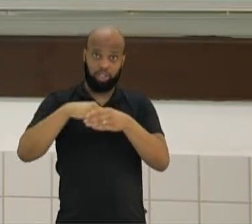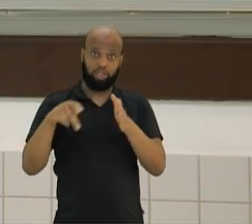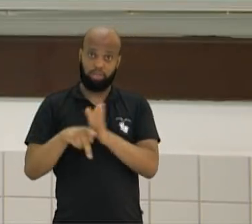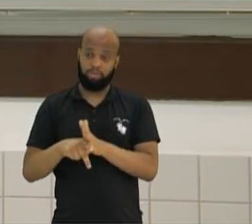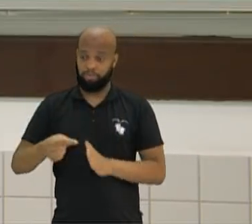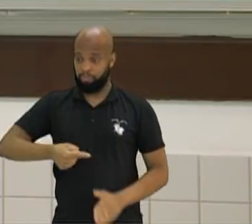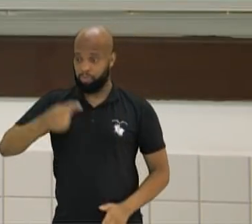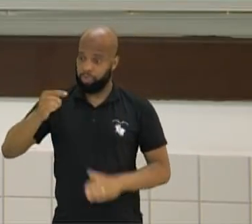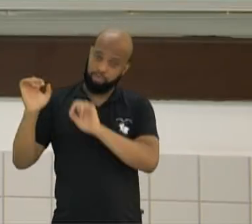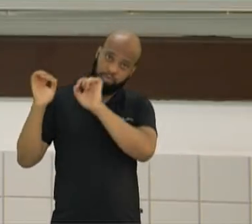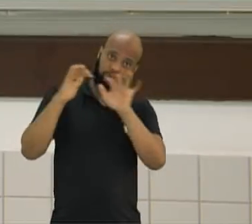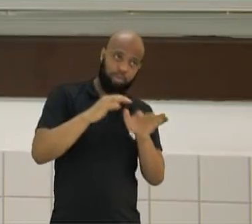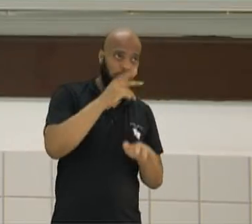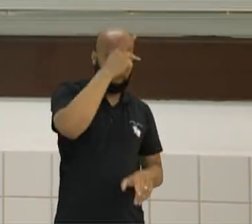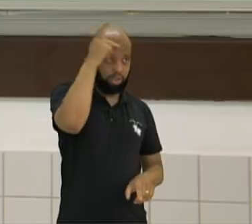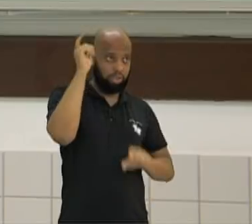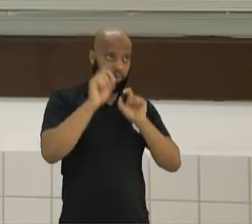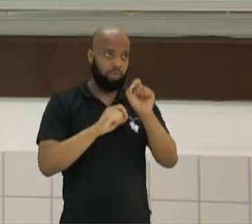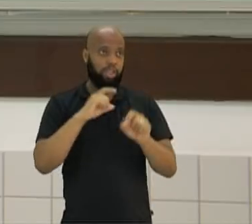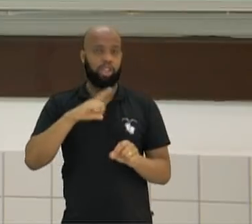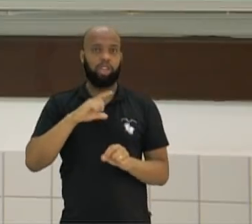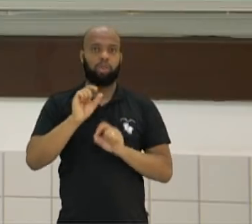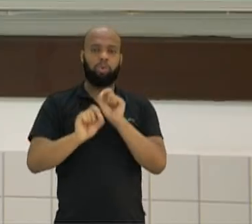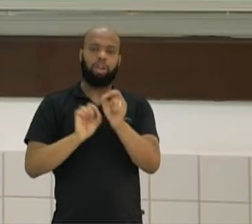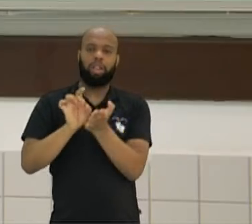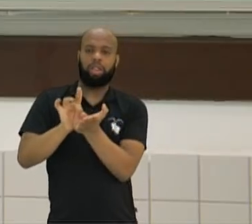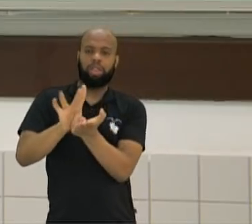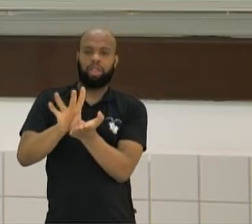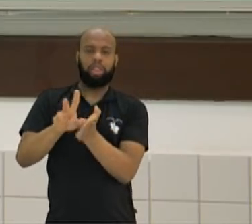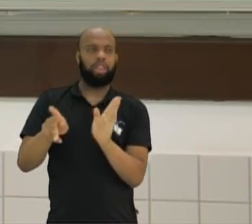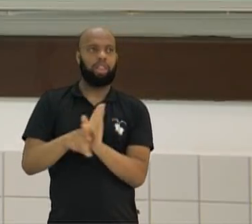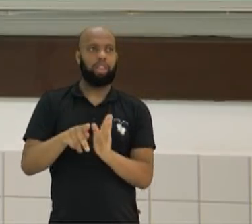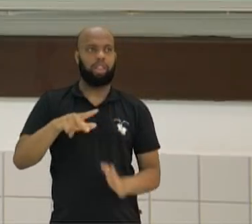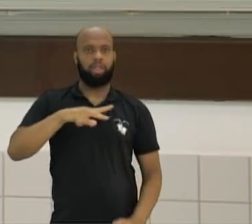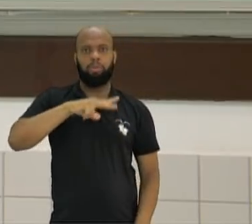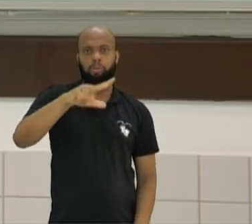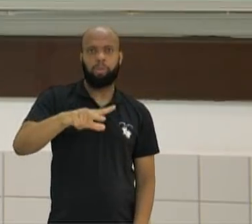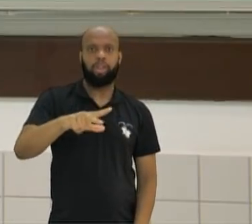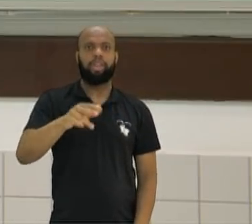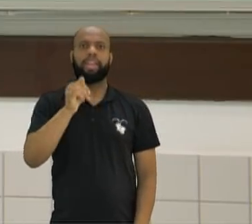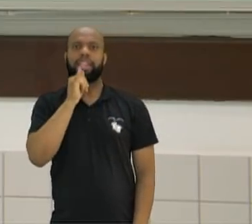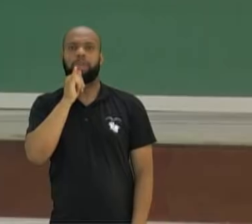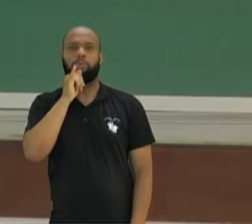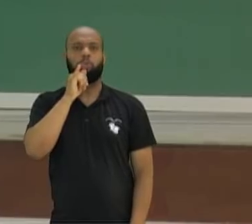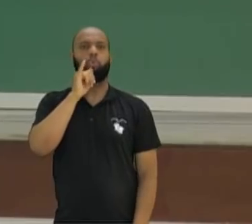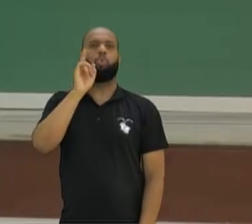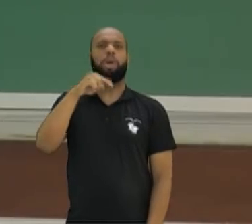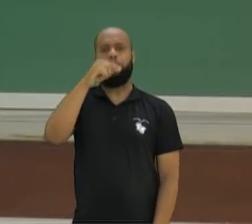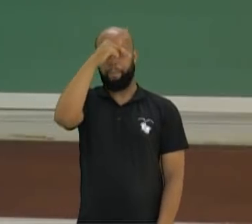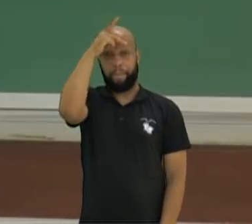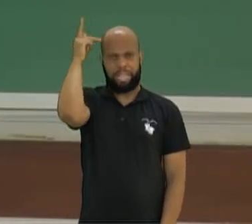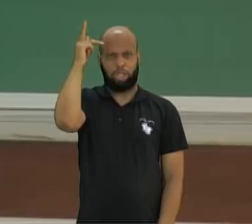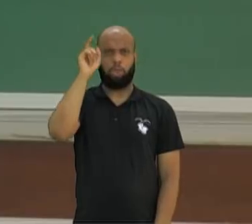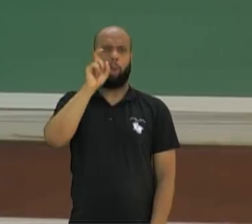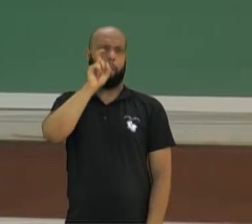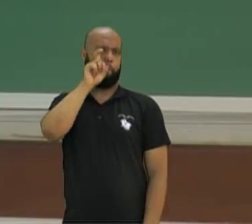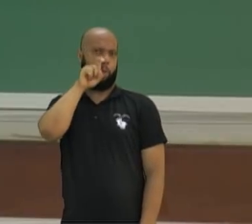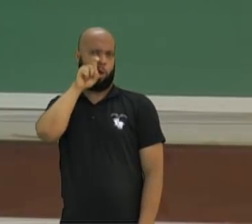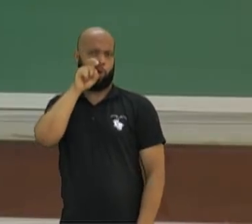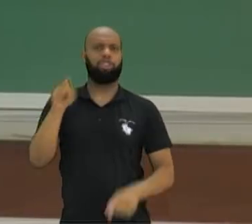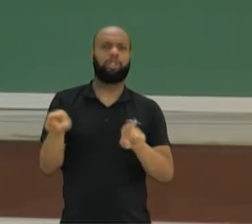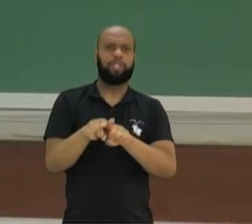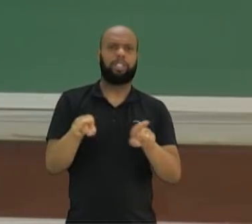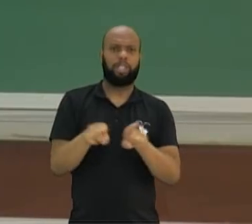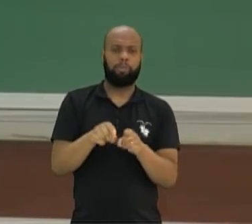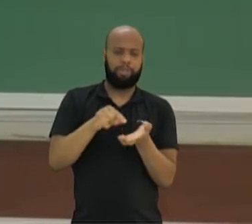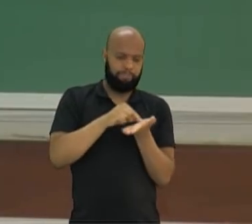chamados degredados. Eram pessoas que eram banidas de Portugal, blasfemadores, bruxas, heréticos, ciganos e